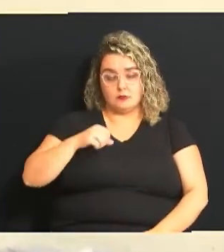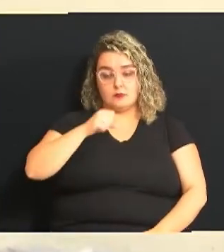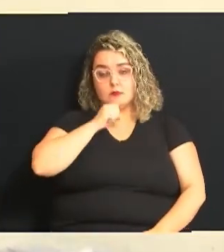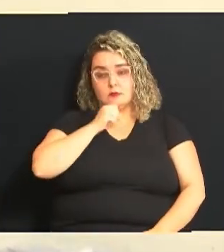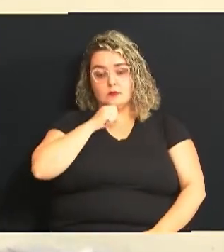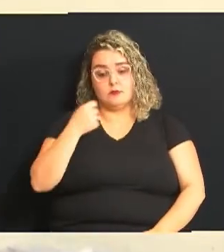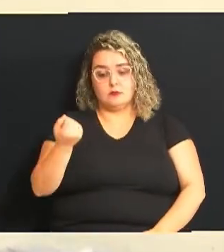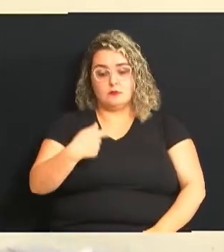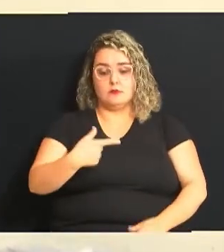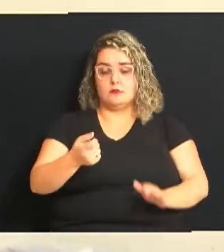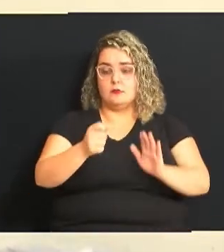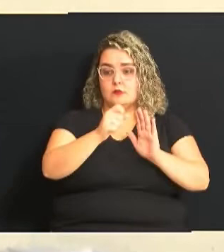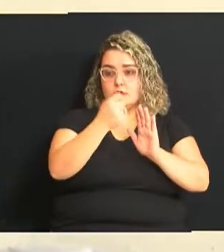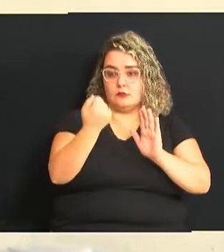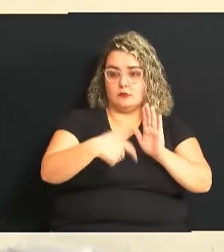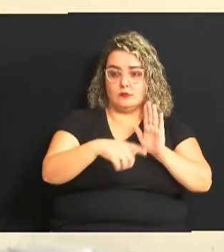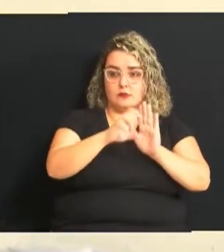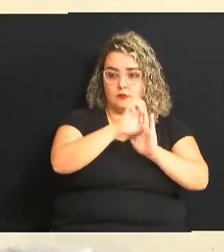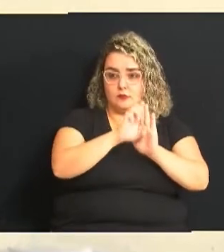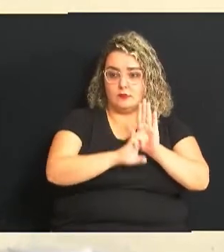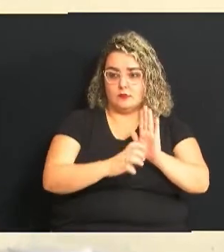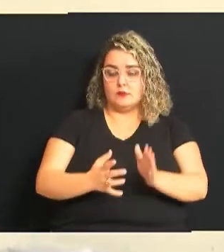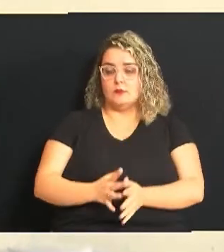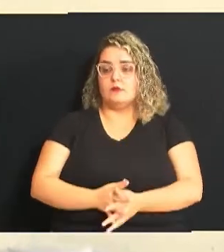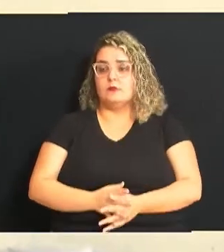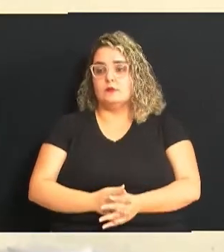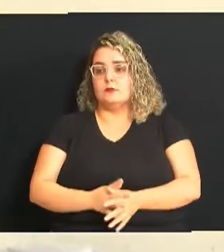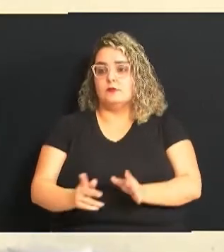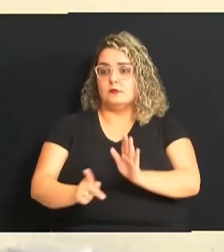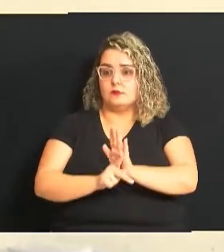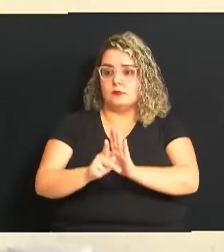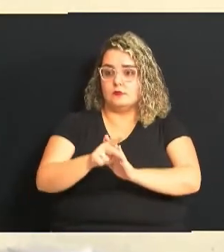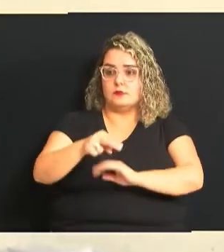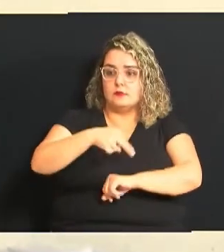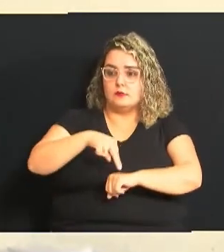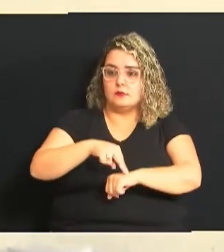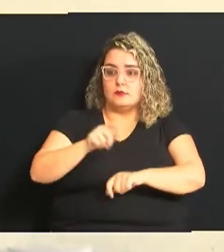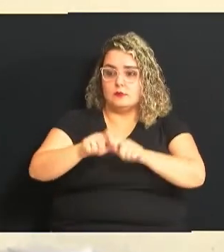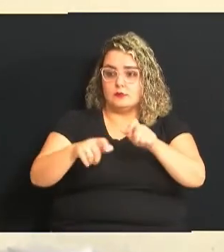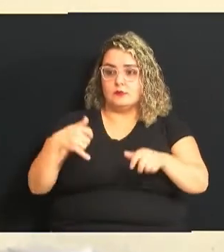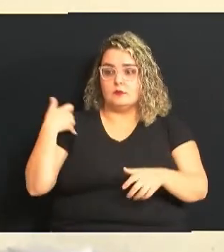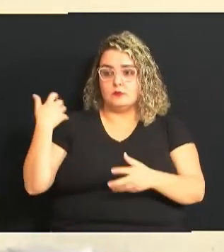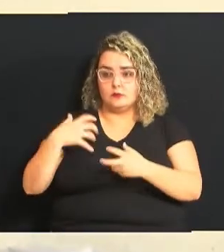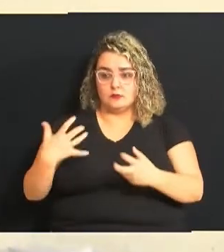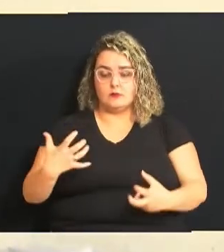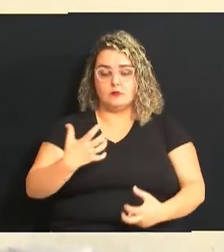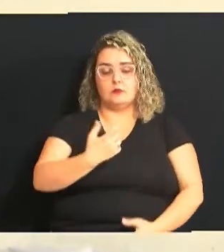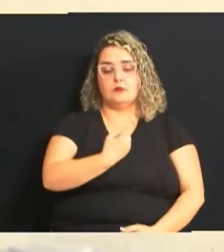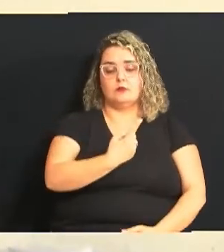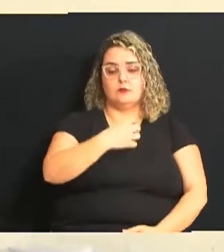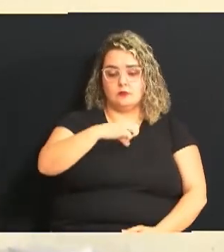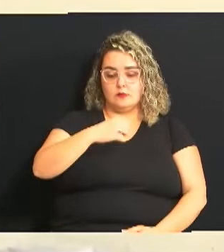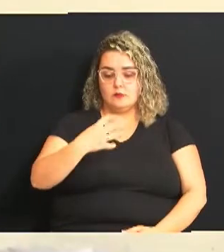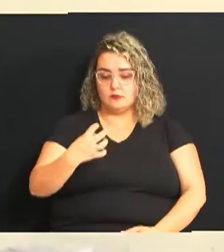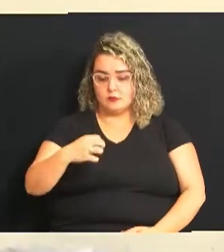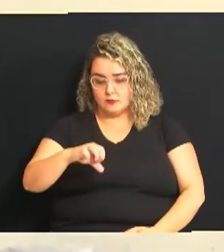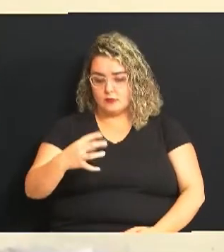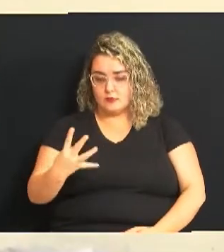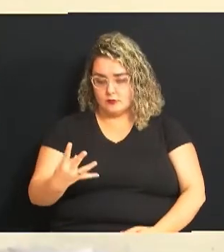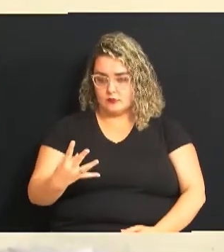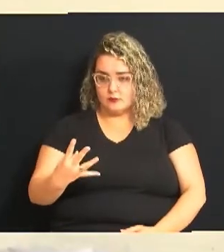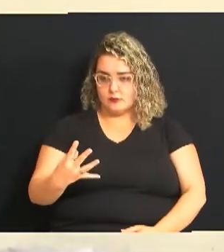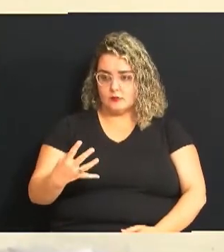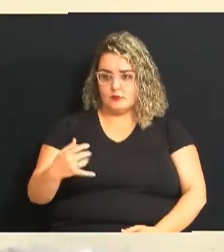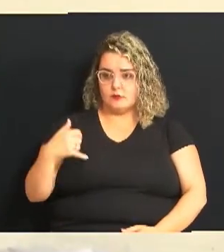Que é o Plano Nacional da Pessoa Idosa, que é de 94. Vem o Estatuto